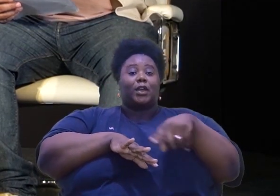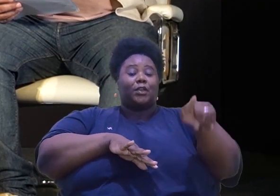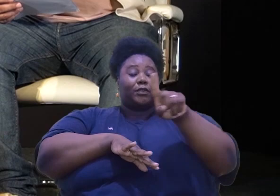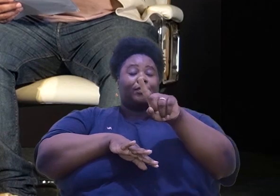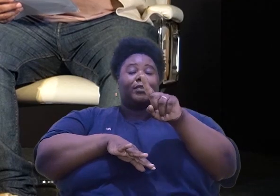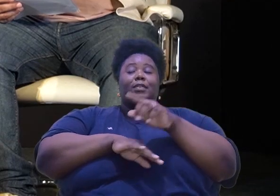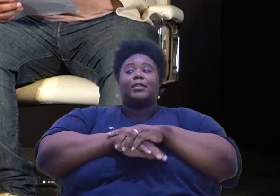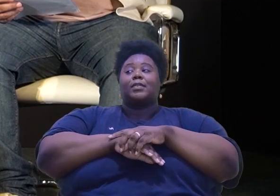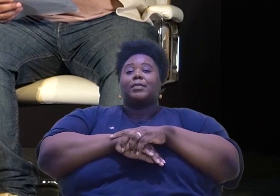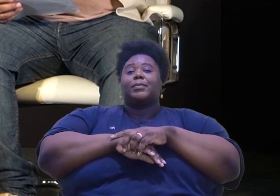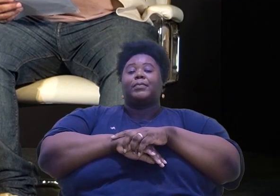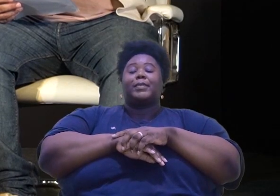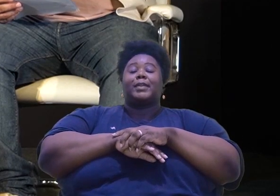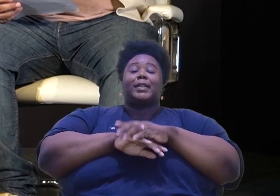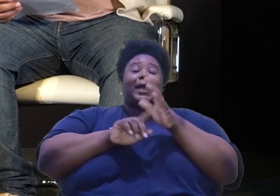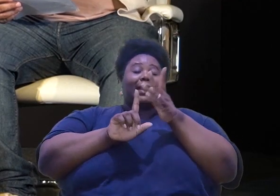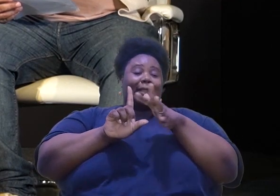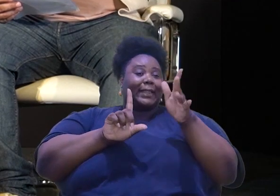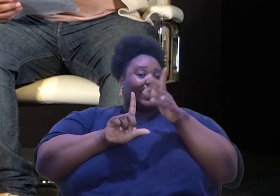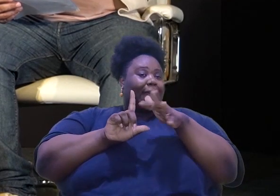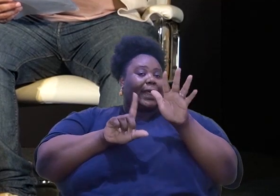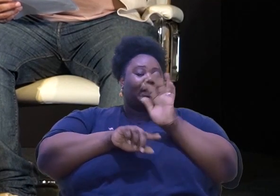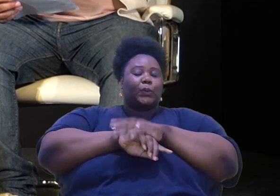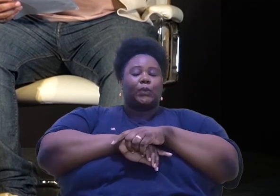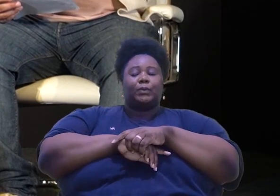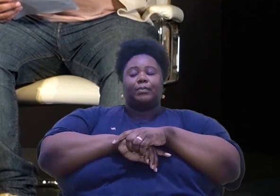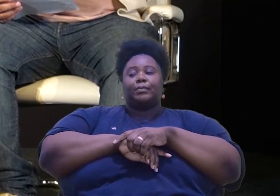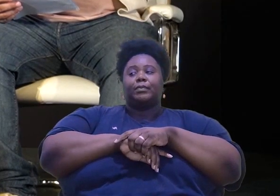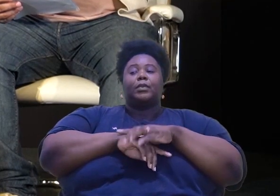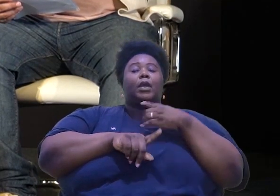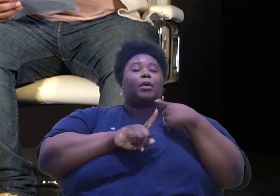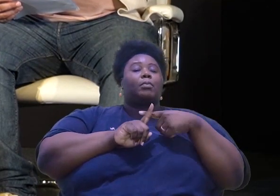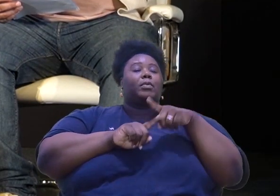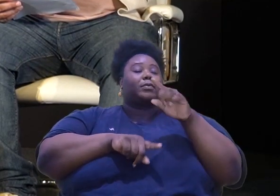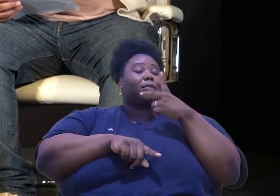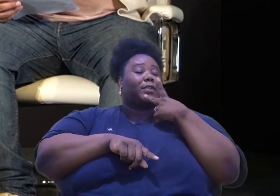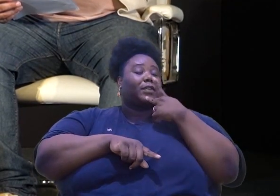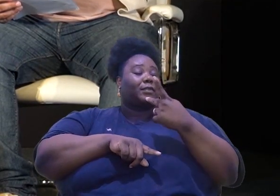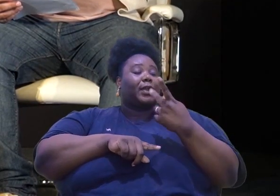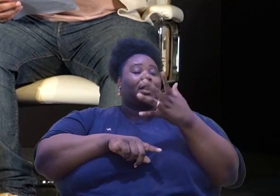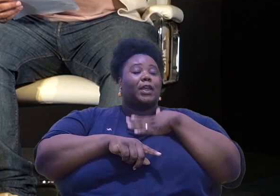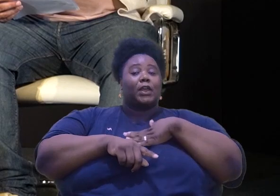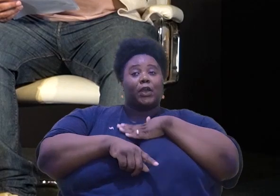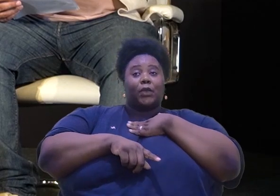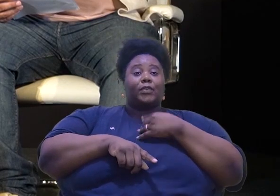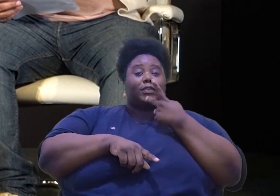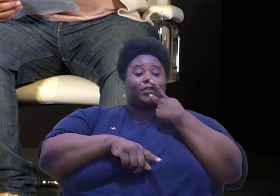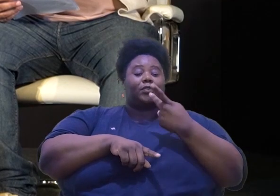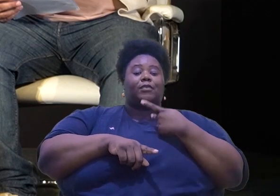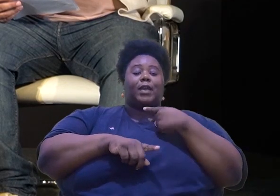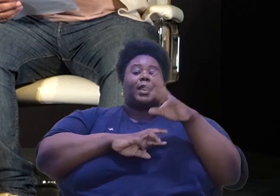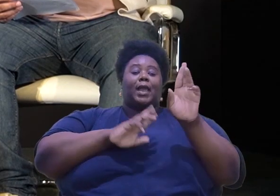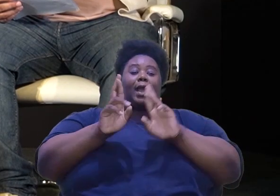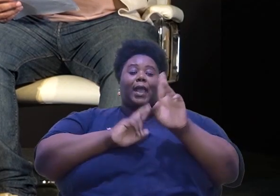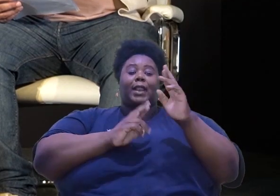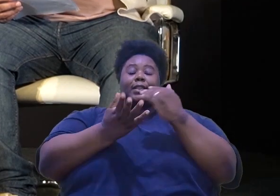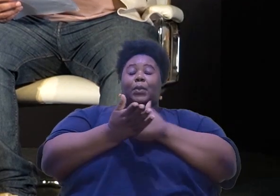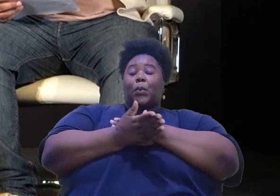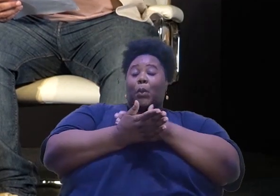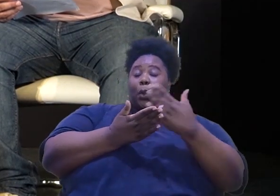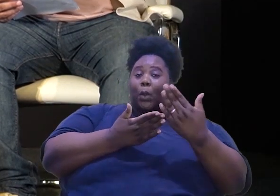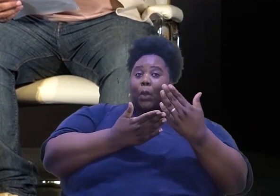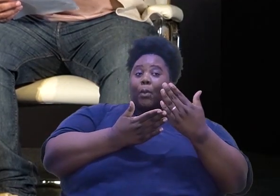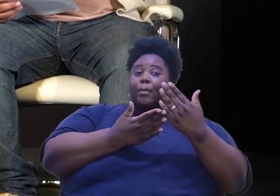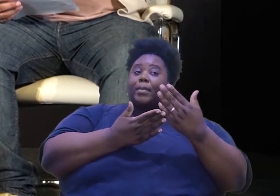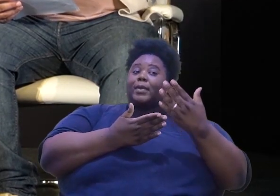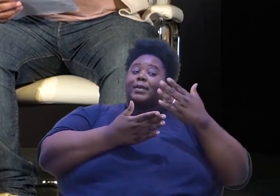próprio ato da literatura, né? Aquilo que você diz, gosto de dizer que a minha relação com a literatura começa nos